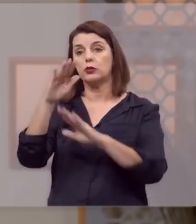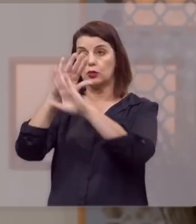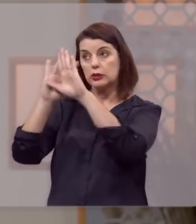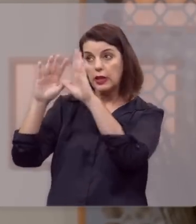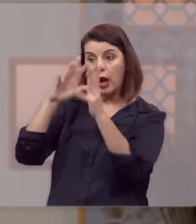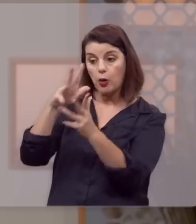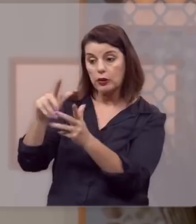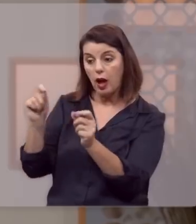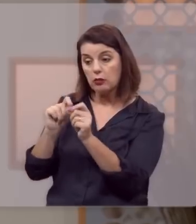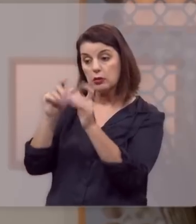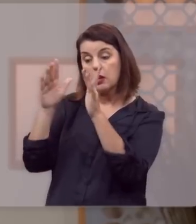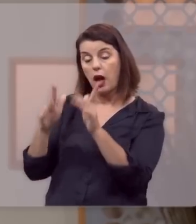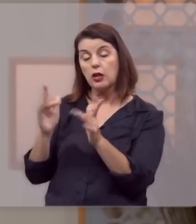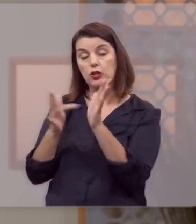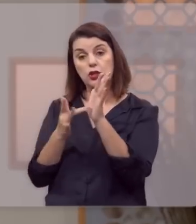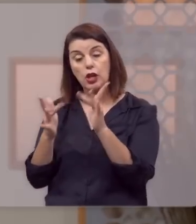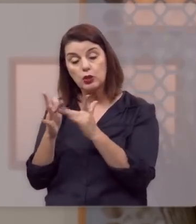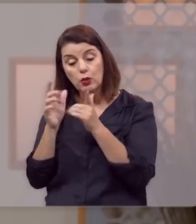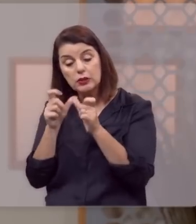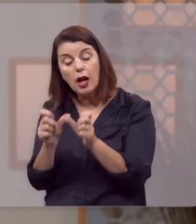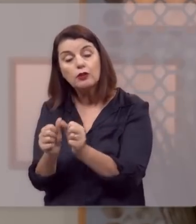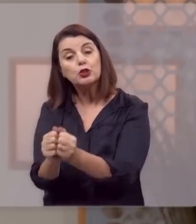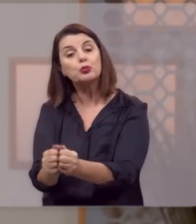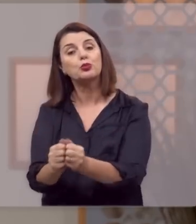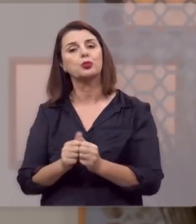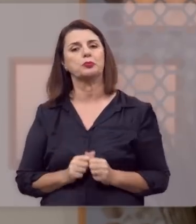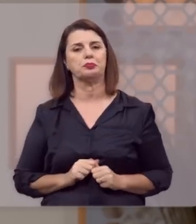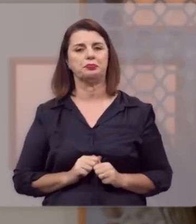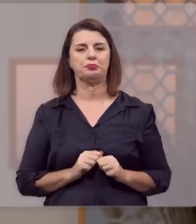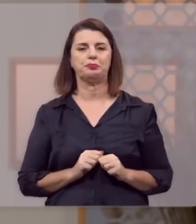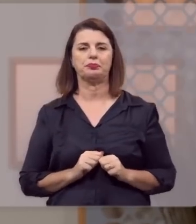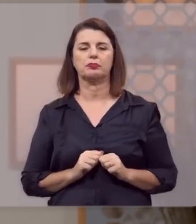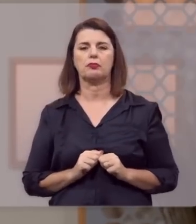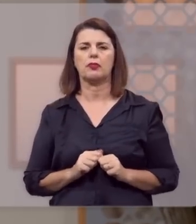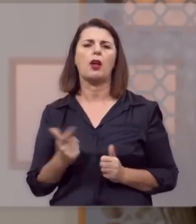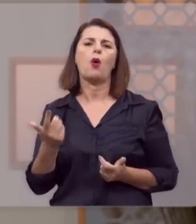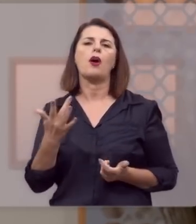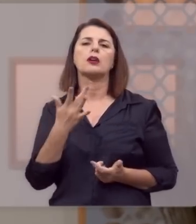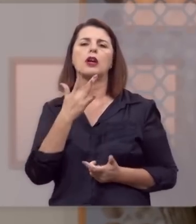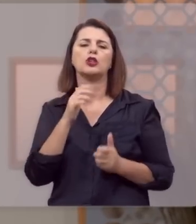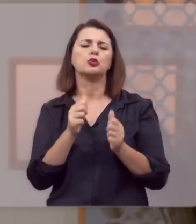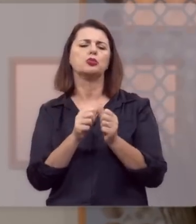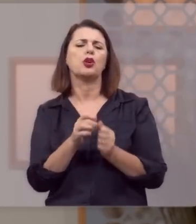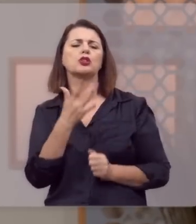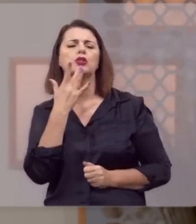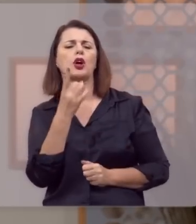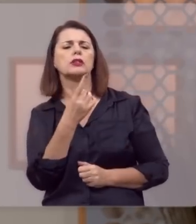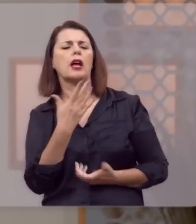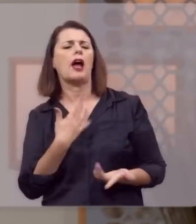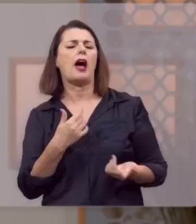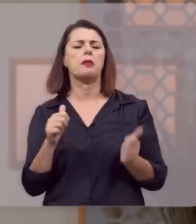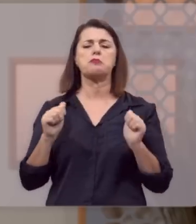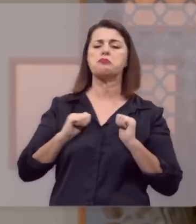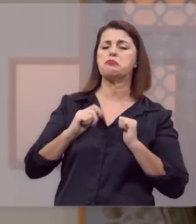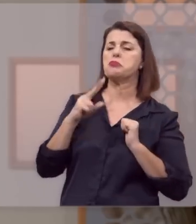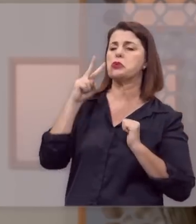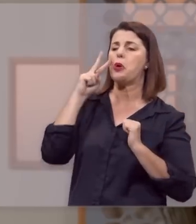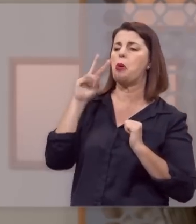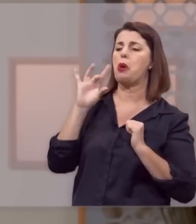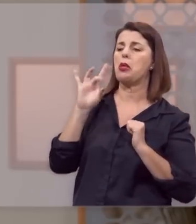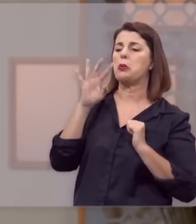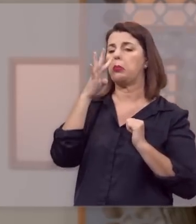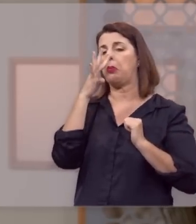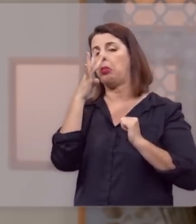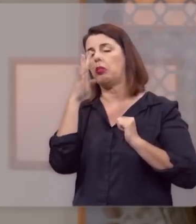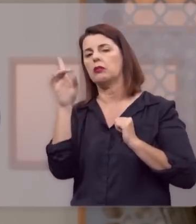foram criados, Jesus, o Verbo, estava lá. E não estava lá passivamente, porque o verso 3 diz que todas as